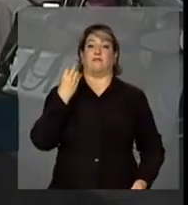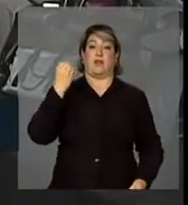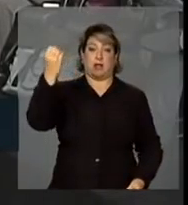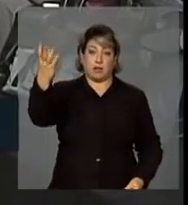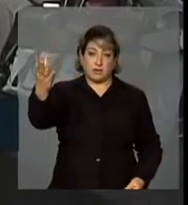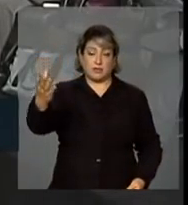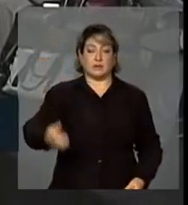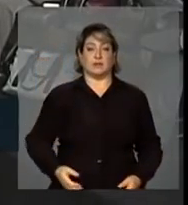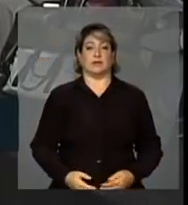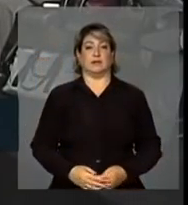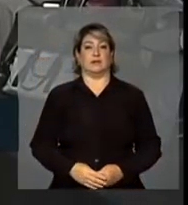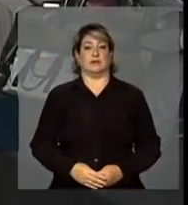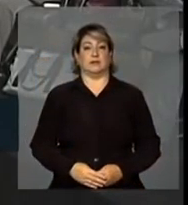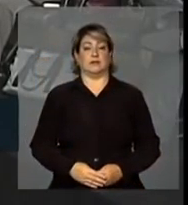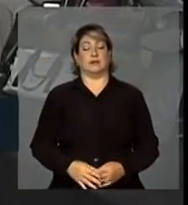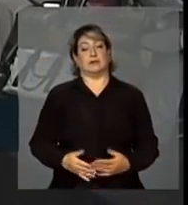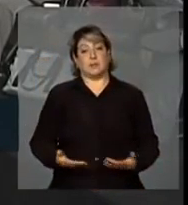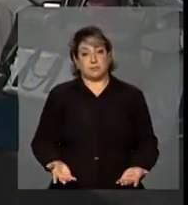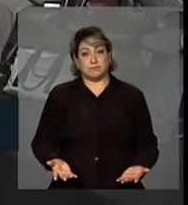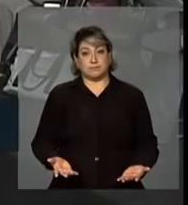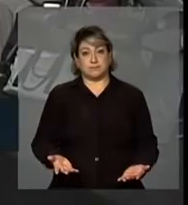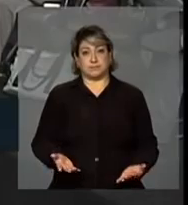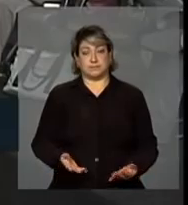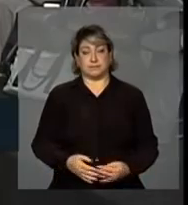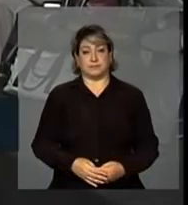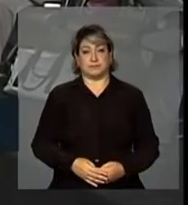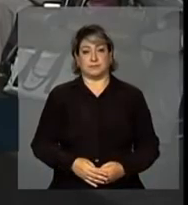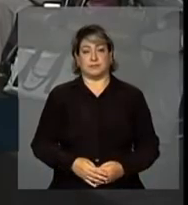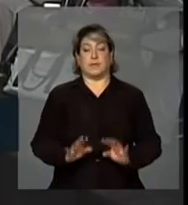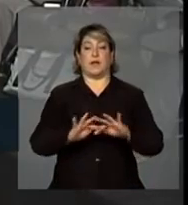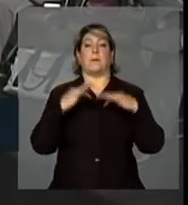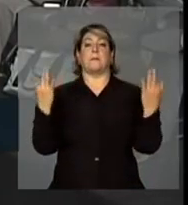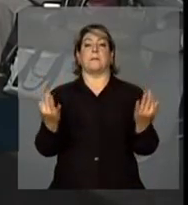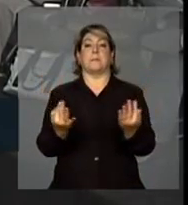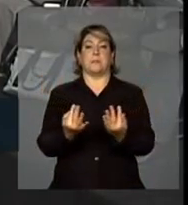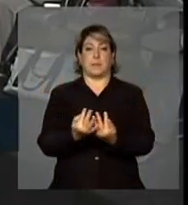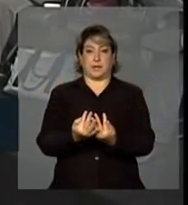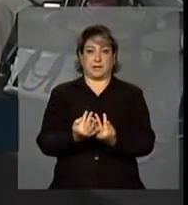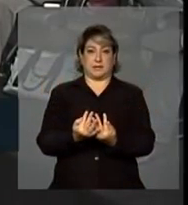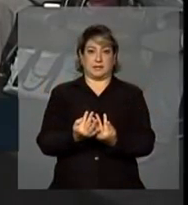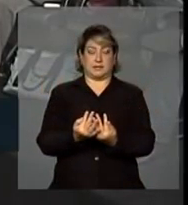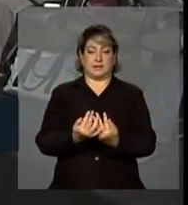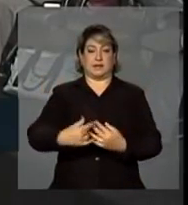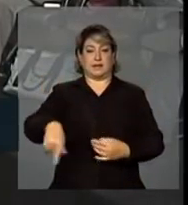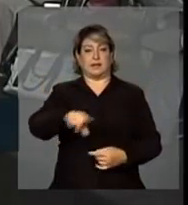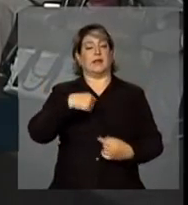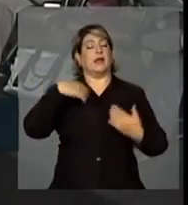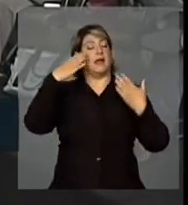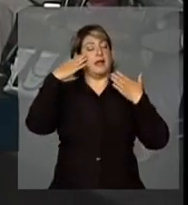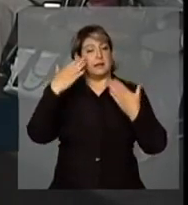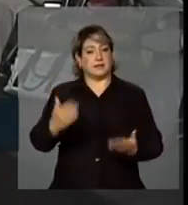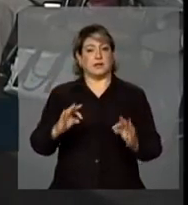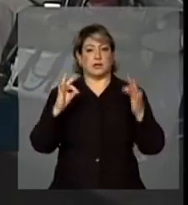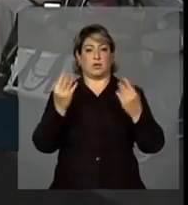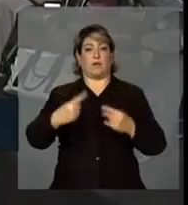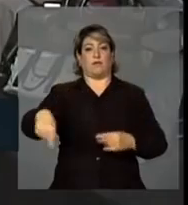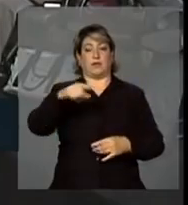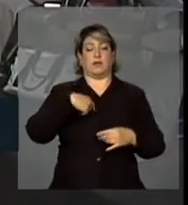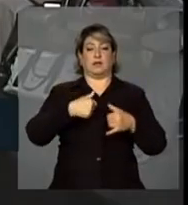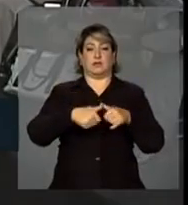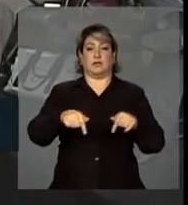né? Então, parente, eles agradeço a todos vocês que estão